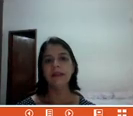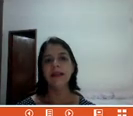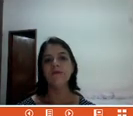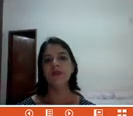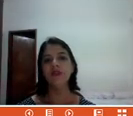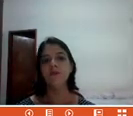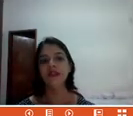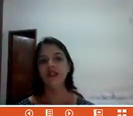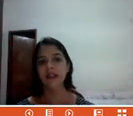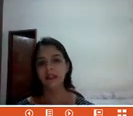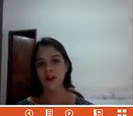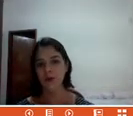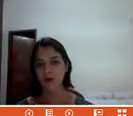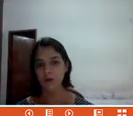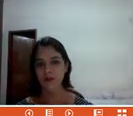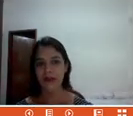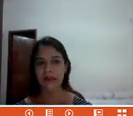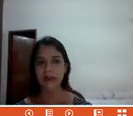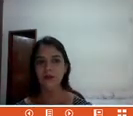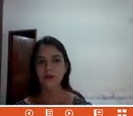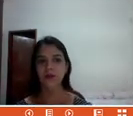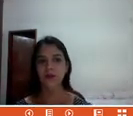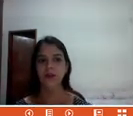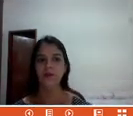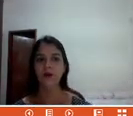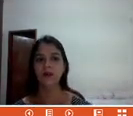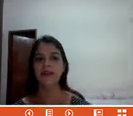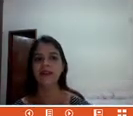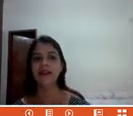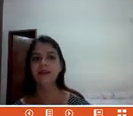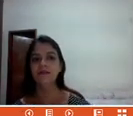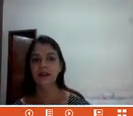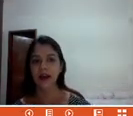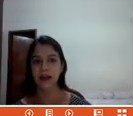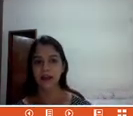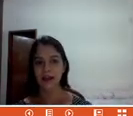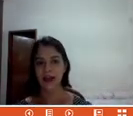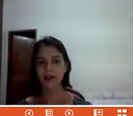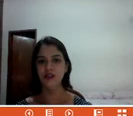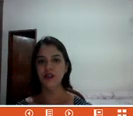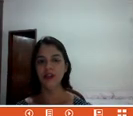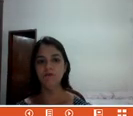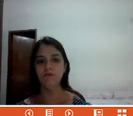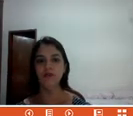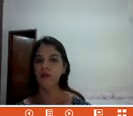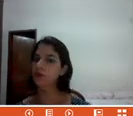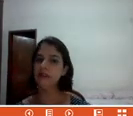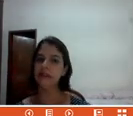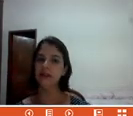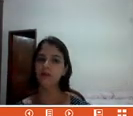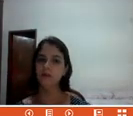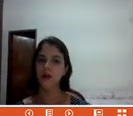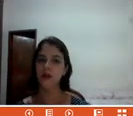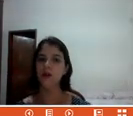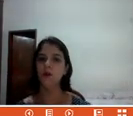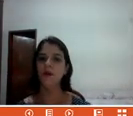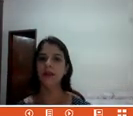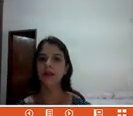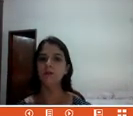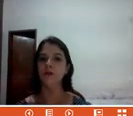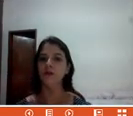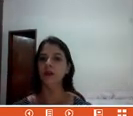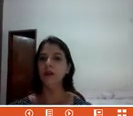Orientação. Os sinais podem ter uma direção ou uma inversão que possa significar ideias de oposição.